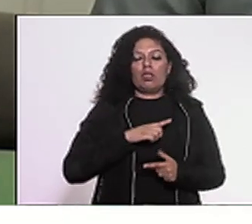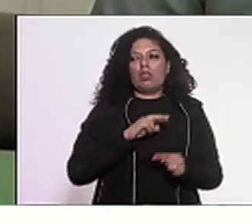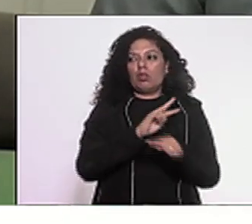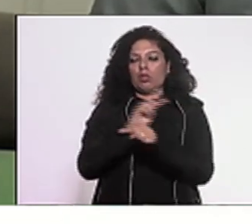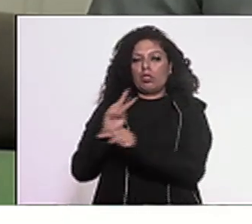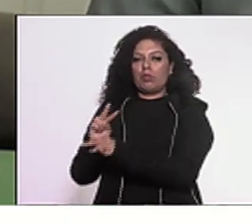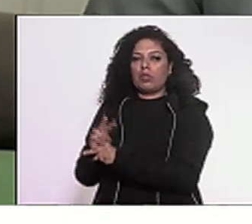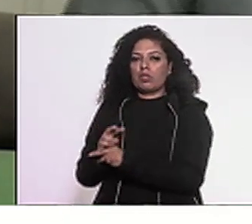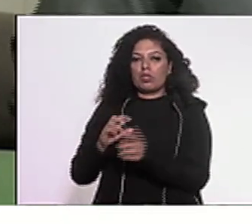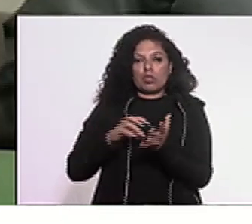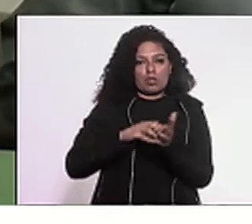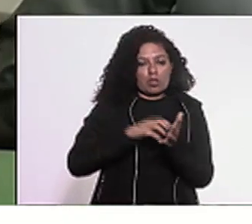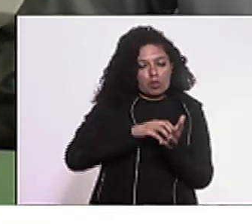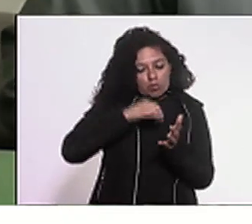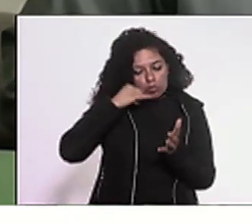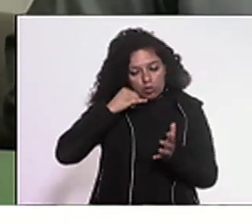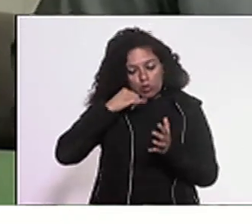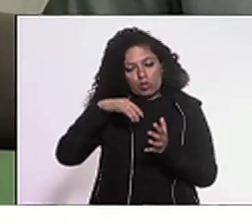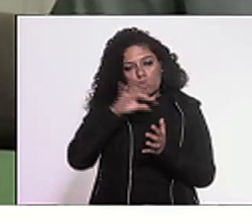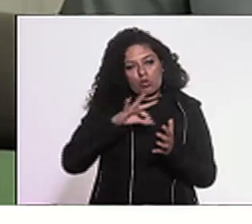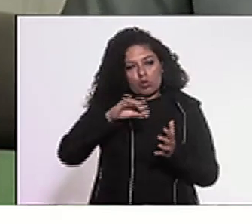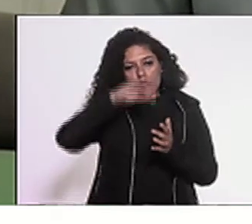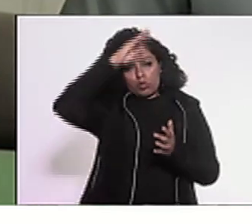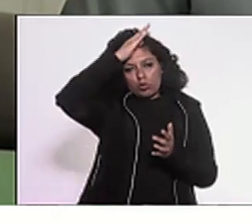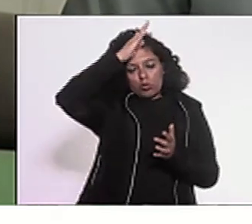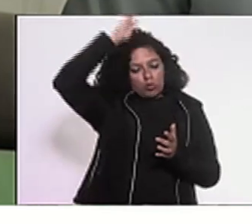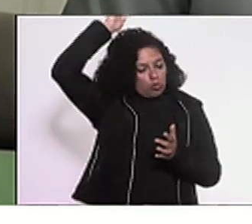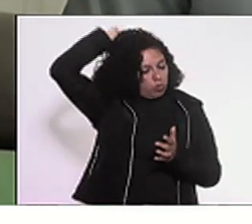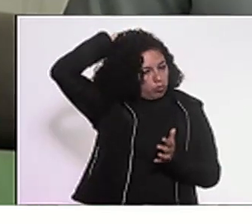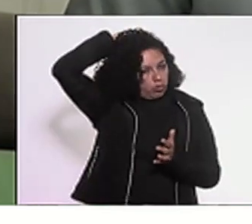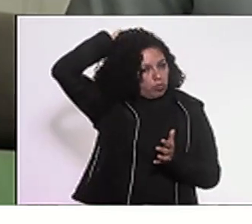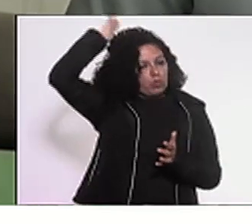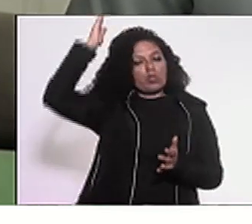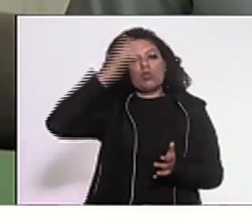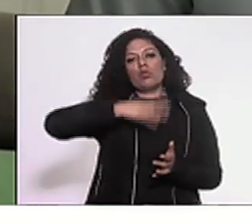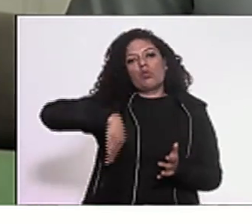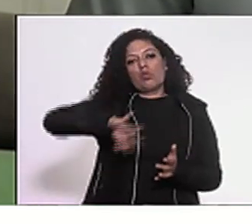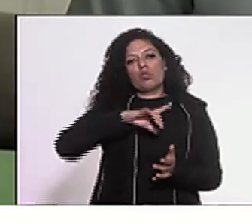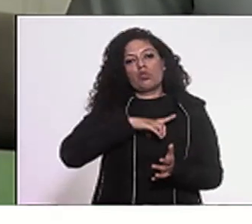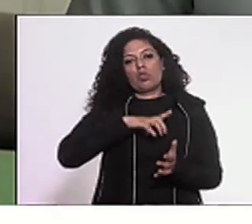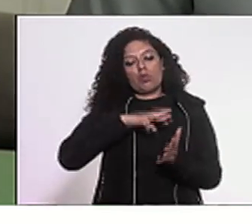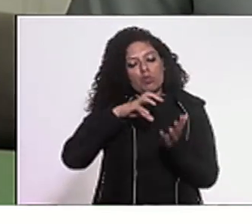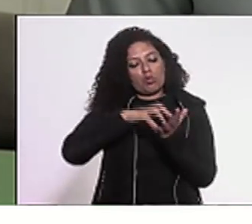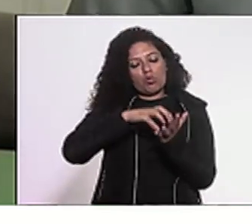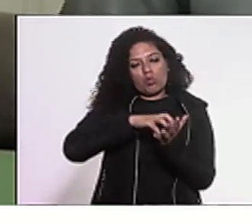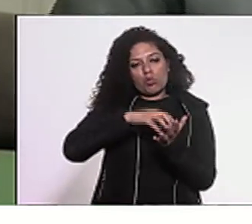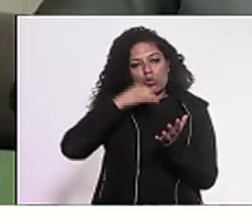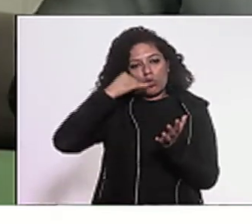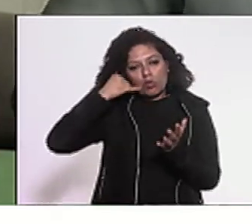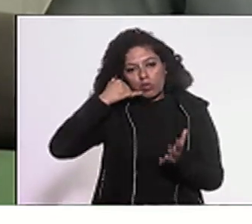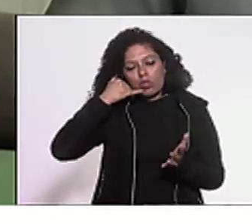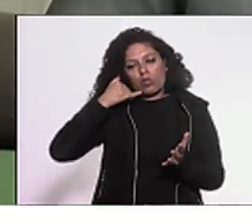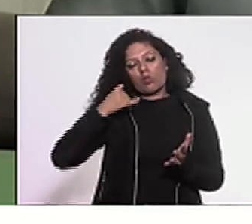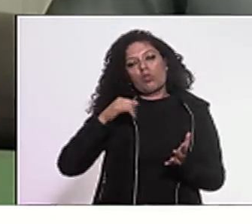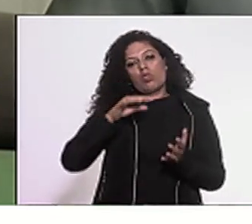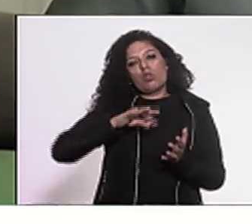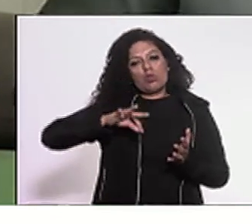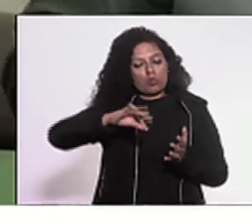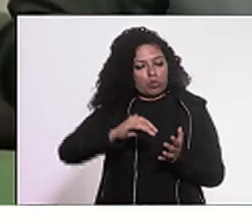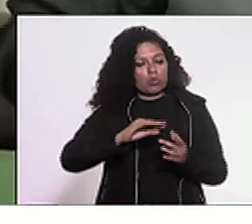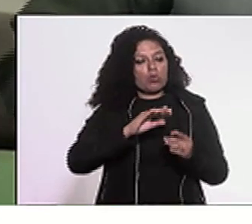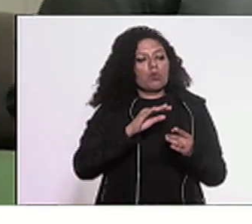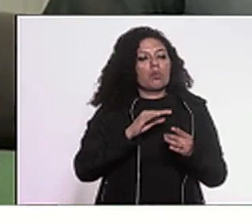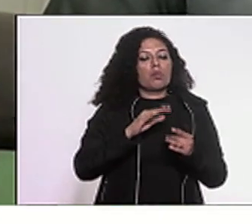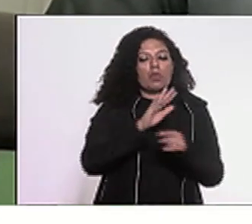a Ouvidoria Geral do Corpo de Bombeiros, né? Nós temos um serviço com vários canais abertos, né, tanto à